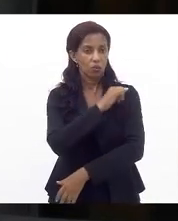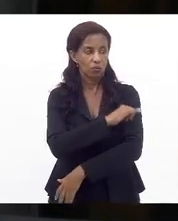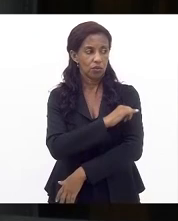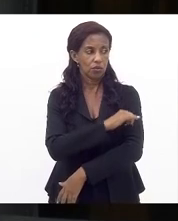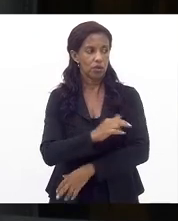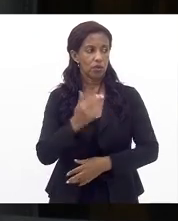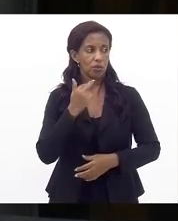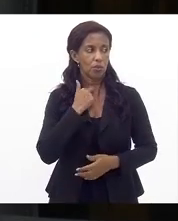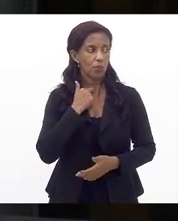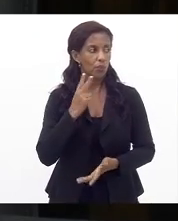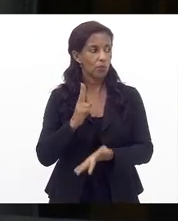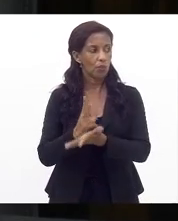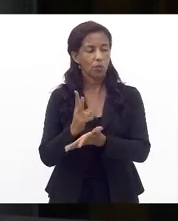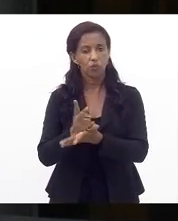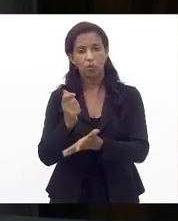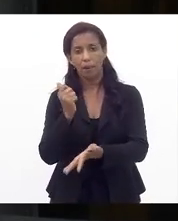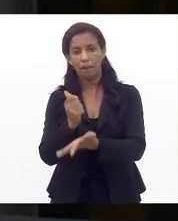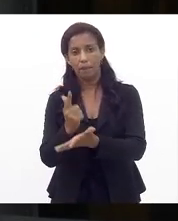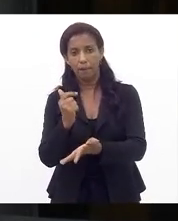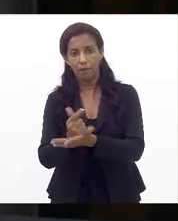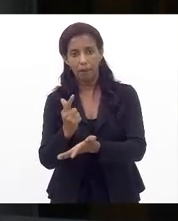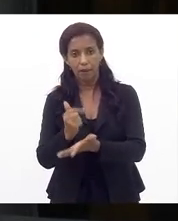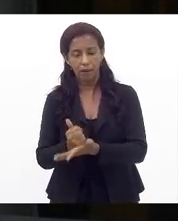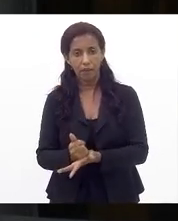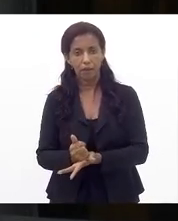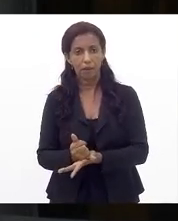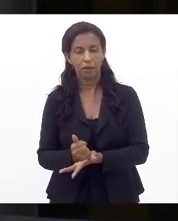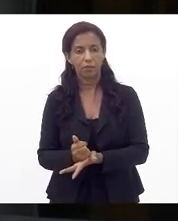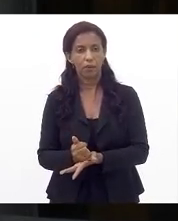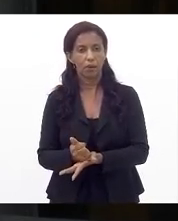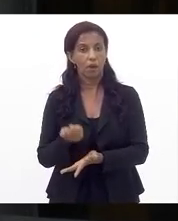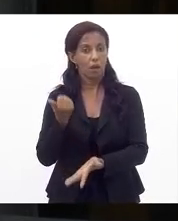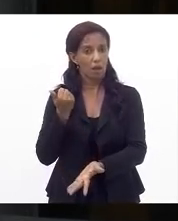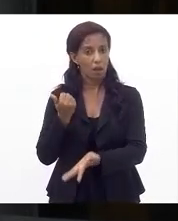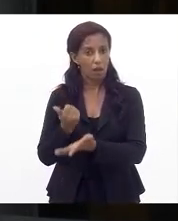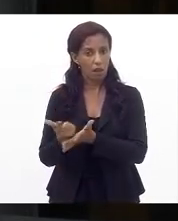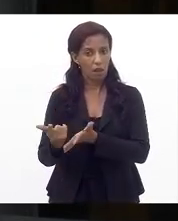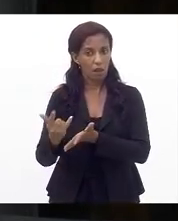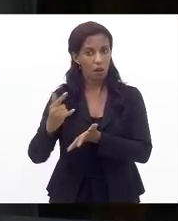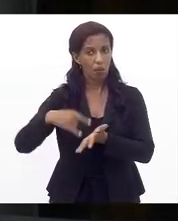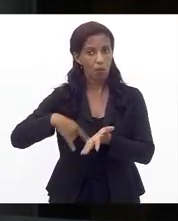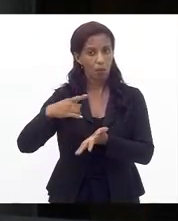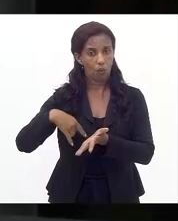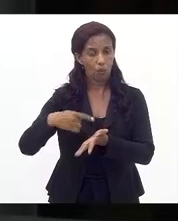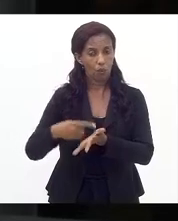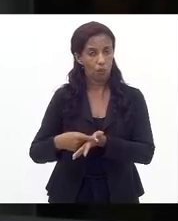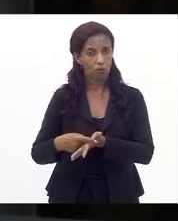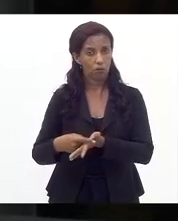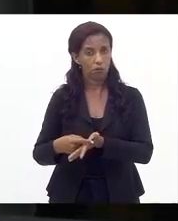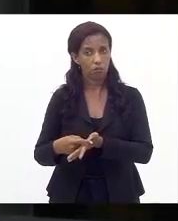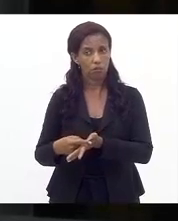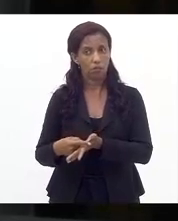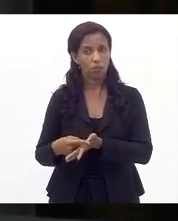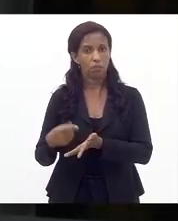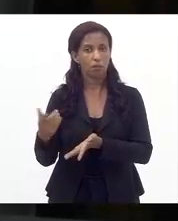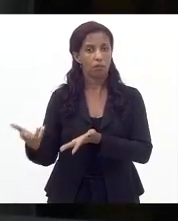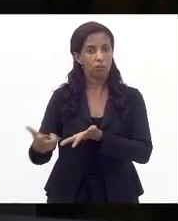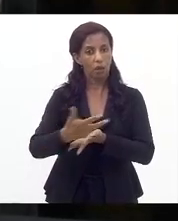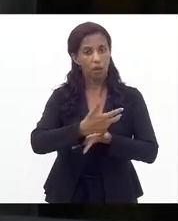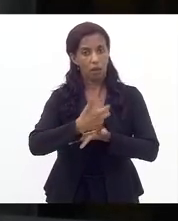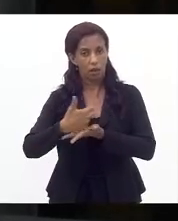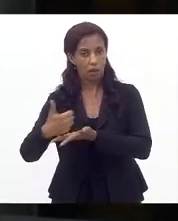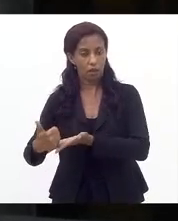de Janeiro não pode continuar pagando muitas vezes a conta pelo fato de sua